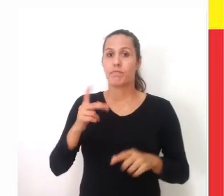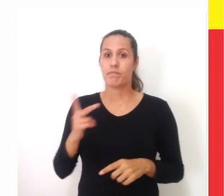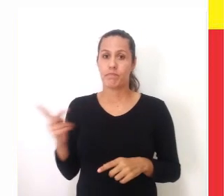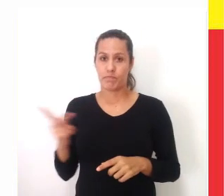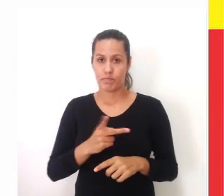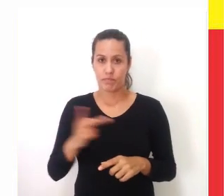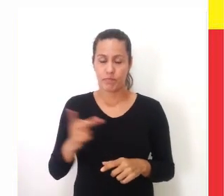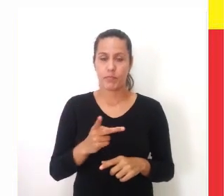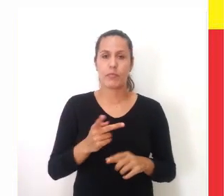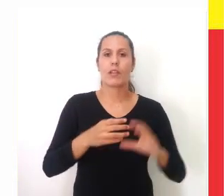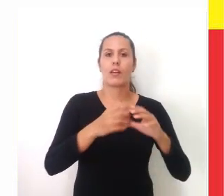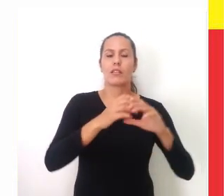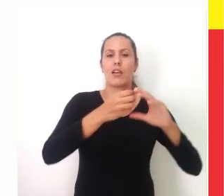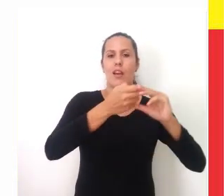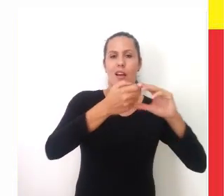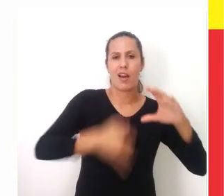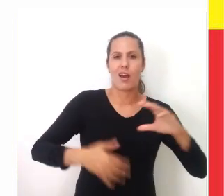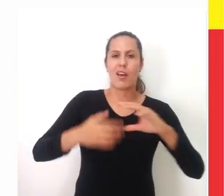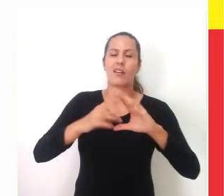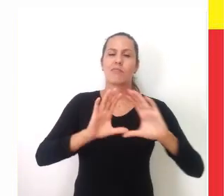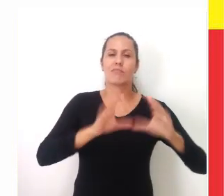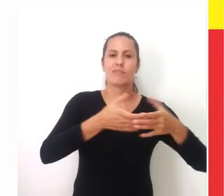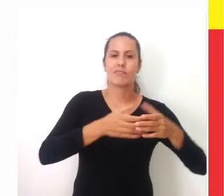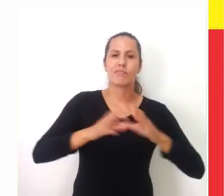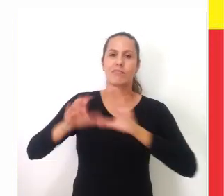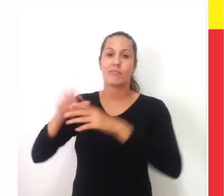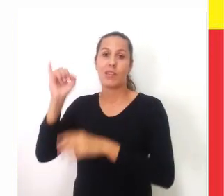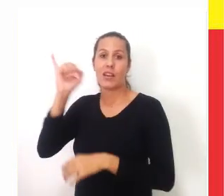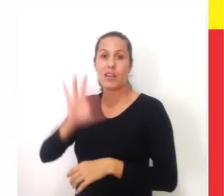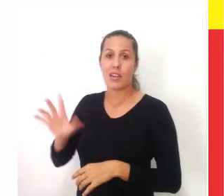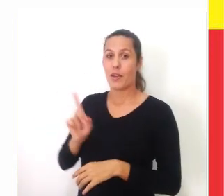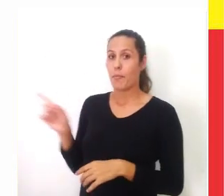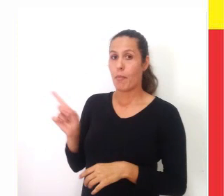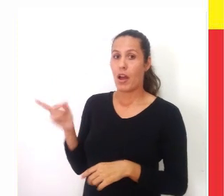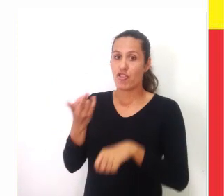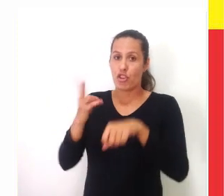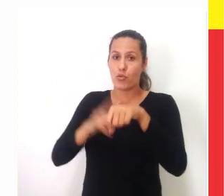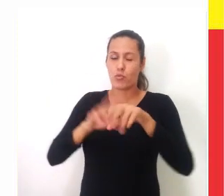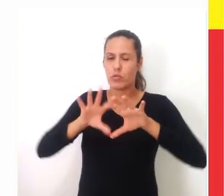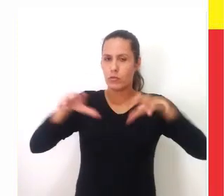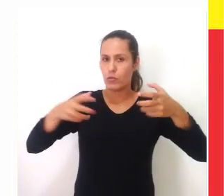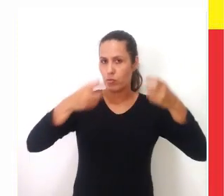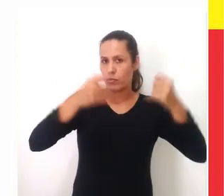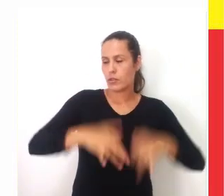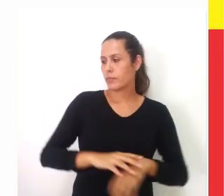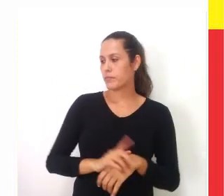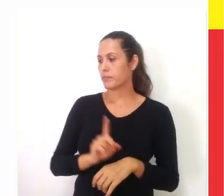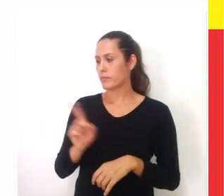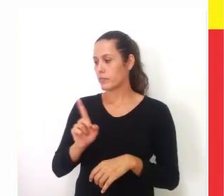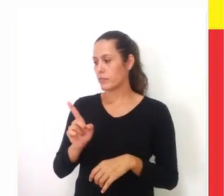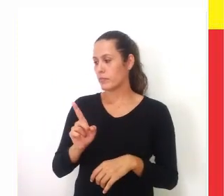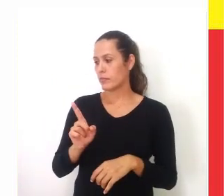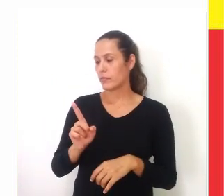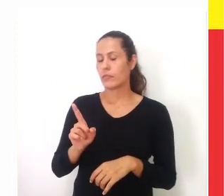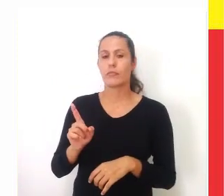de acordo com a imagem que vocês estão observando de duas maneiras. Fontes